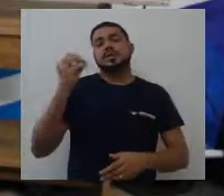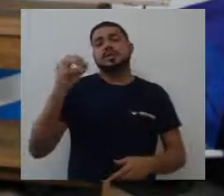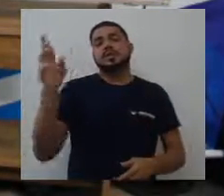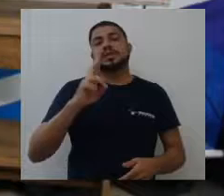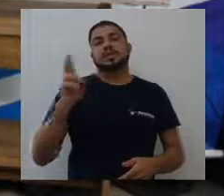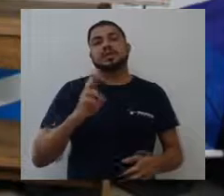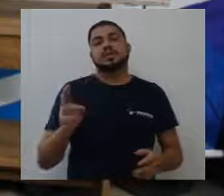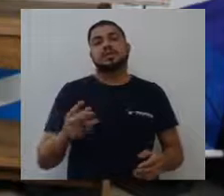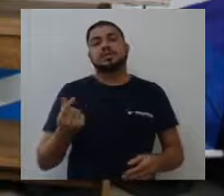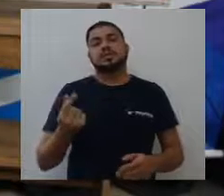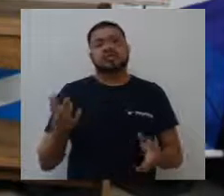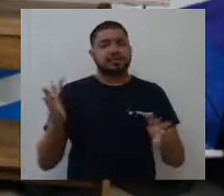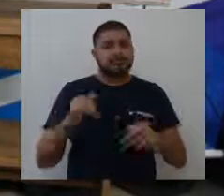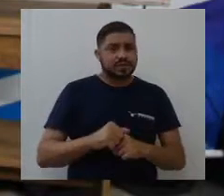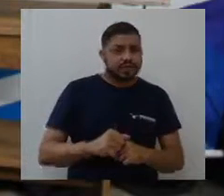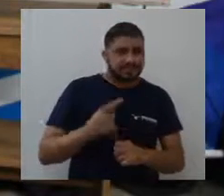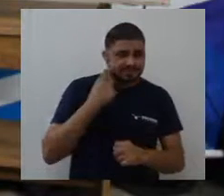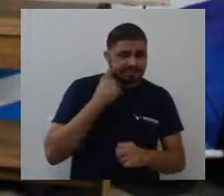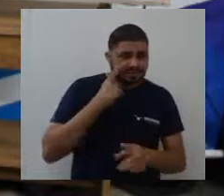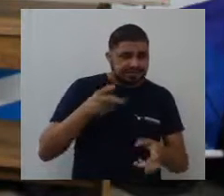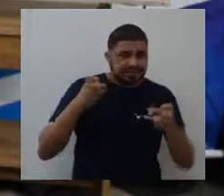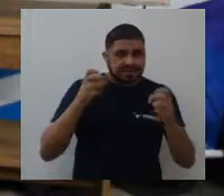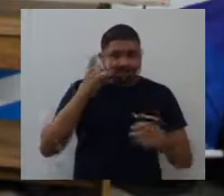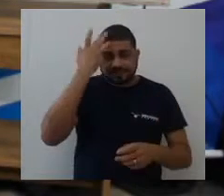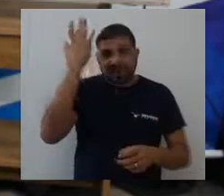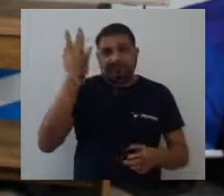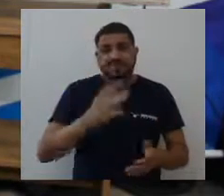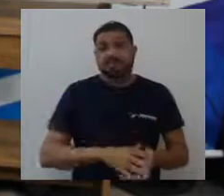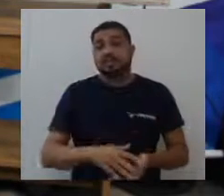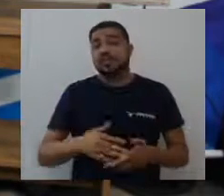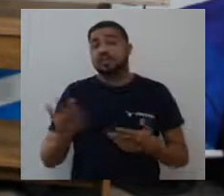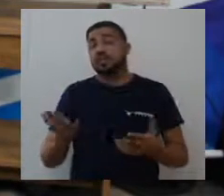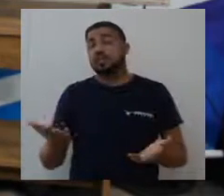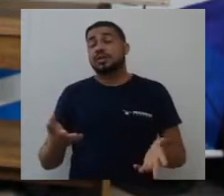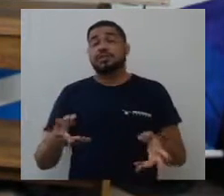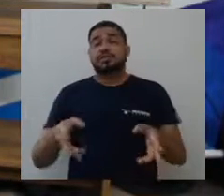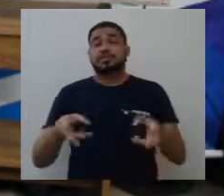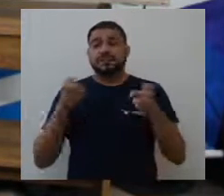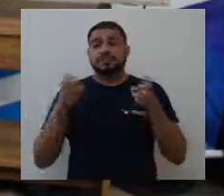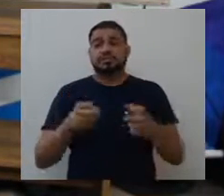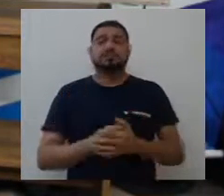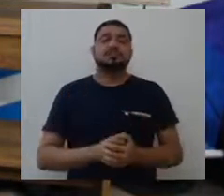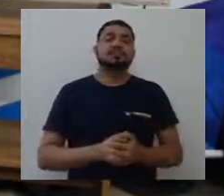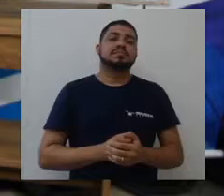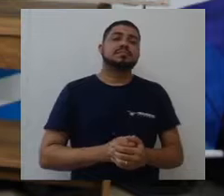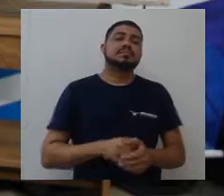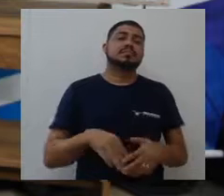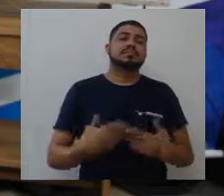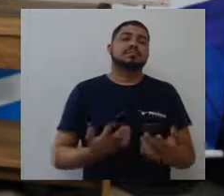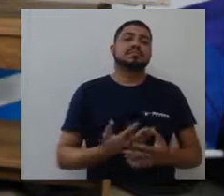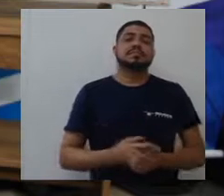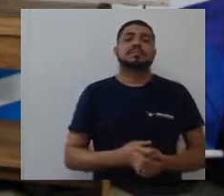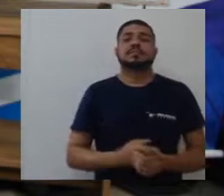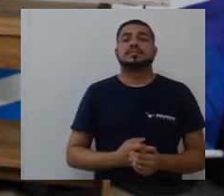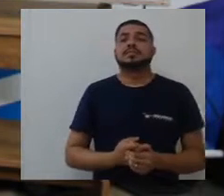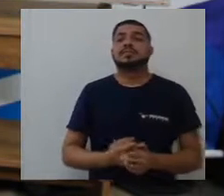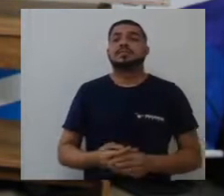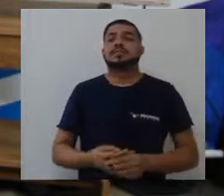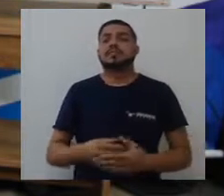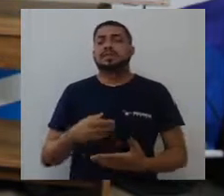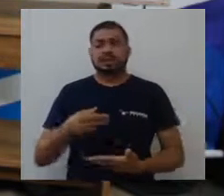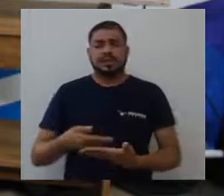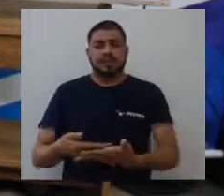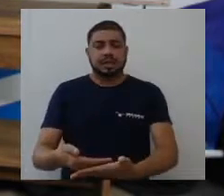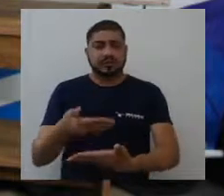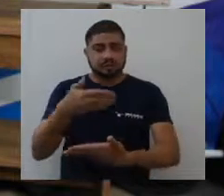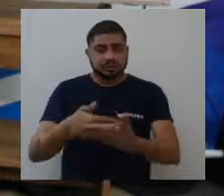preço final. Percebeu essa ideia como é fácil? Agora, uma observação importante. Então quer dizer que dar um desconto